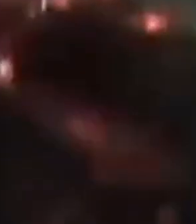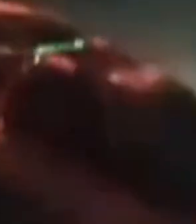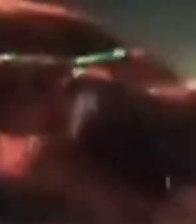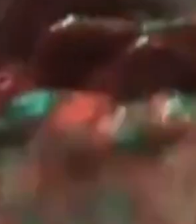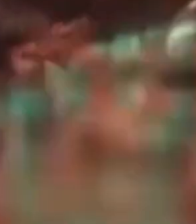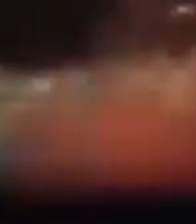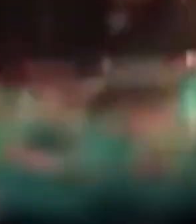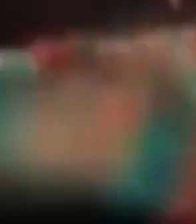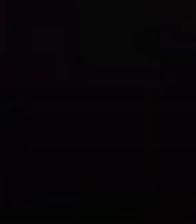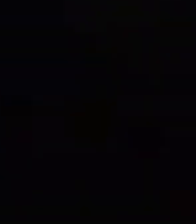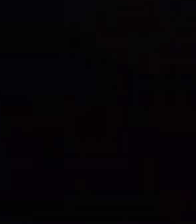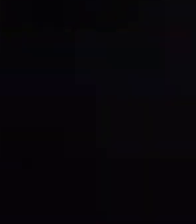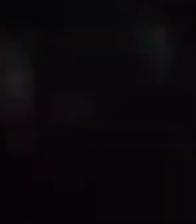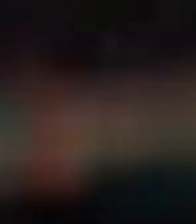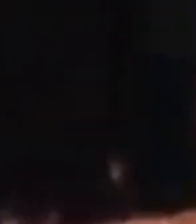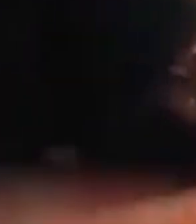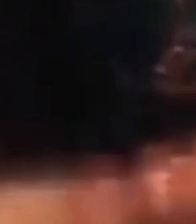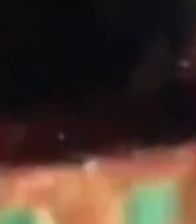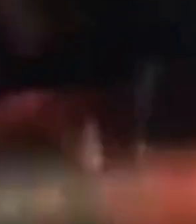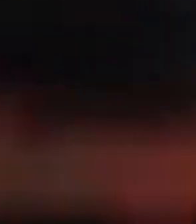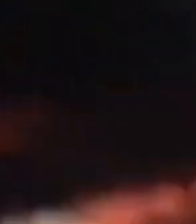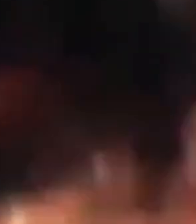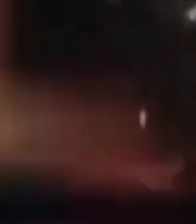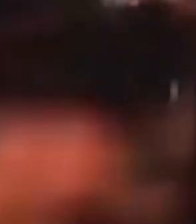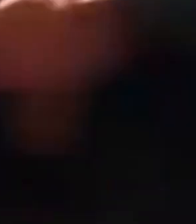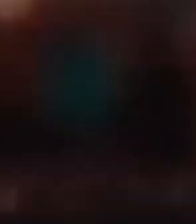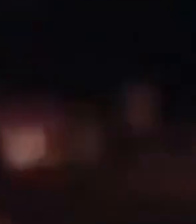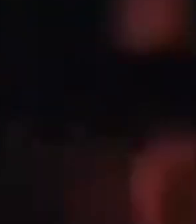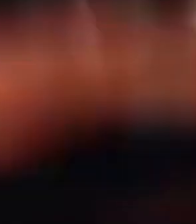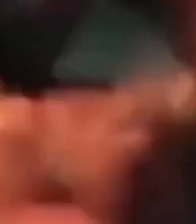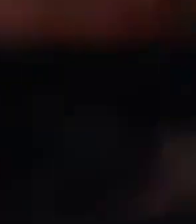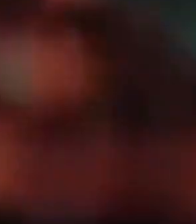Tu sabe! Tu sabe!